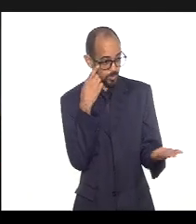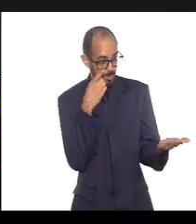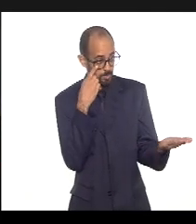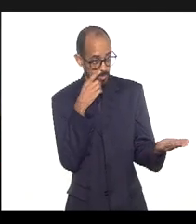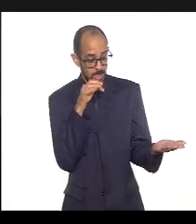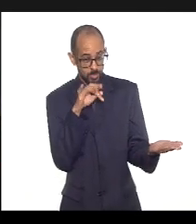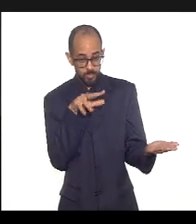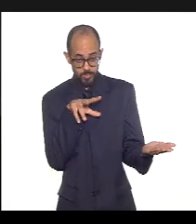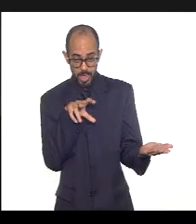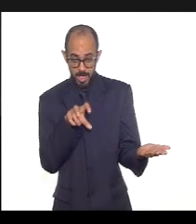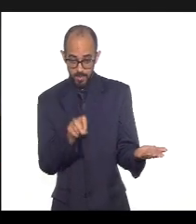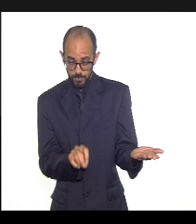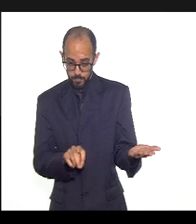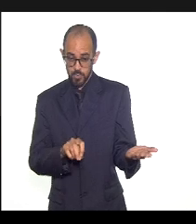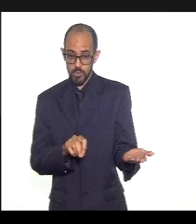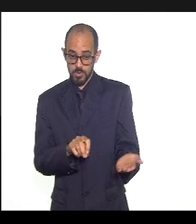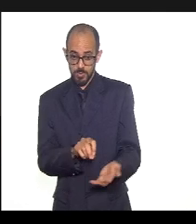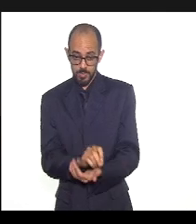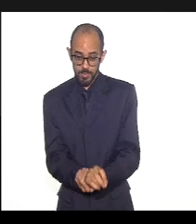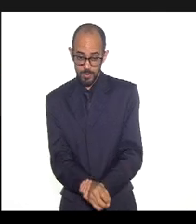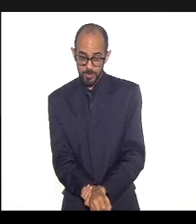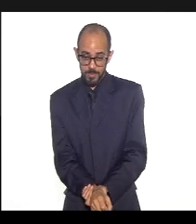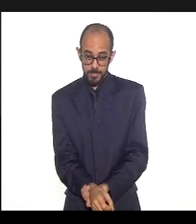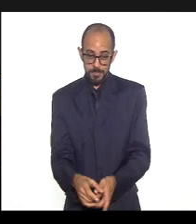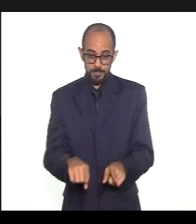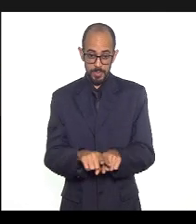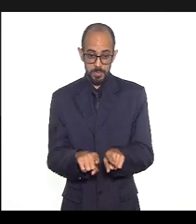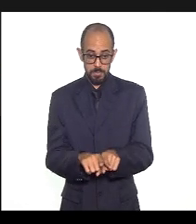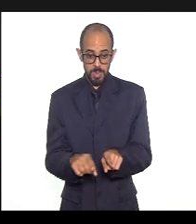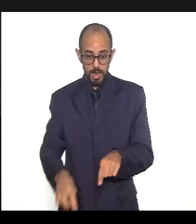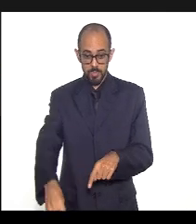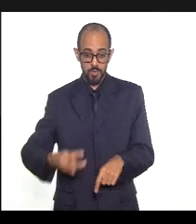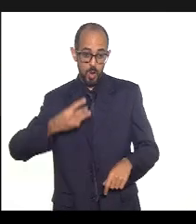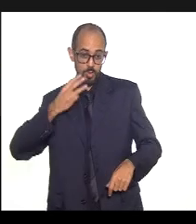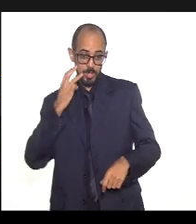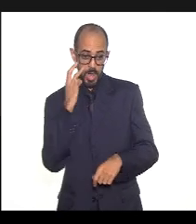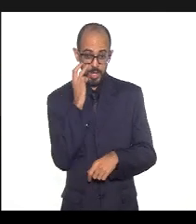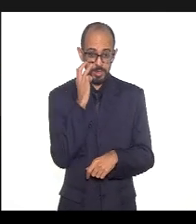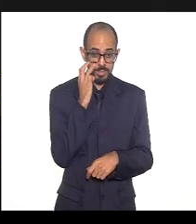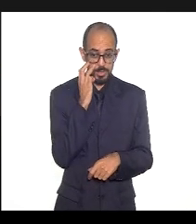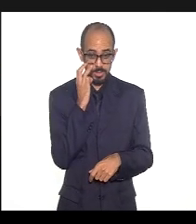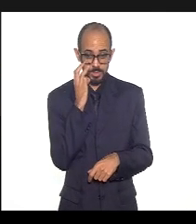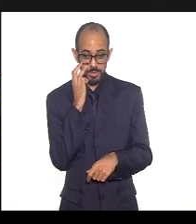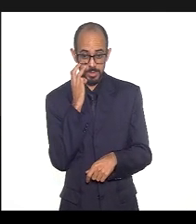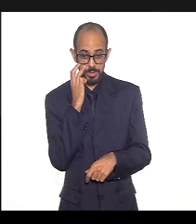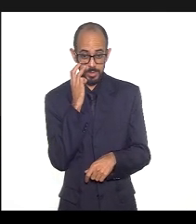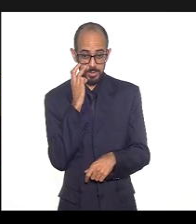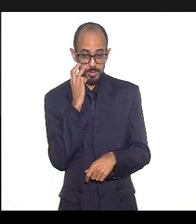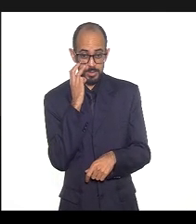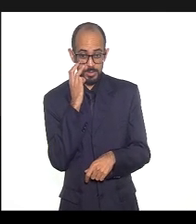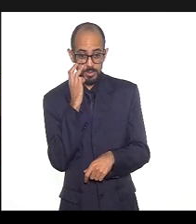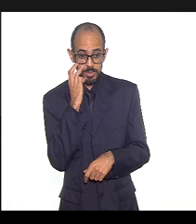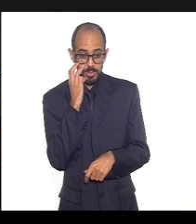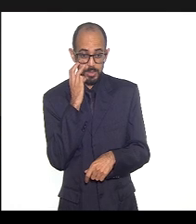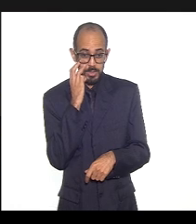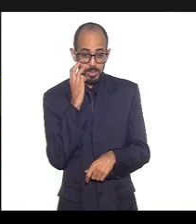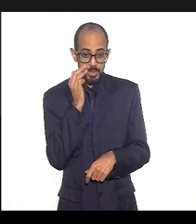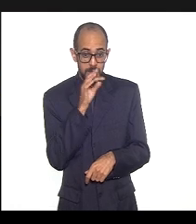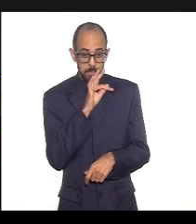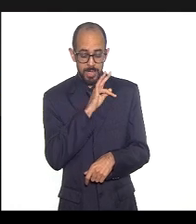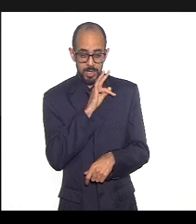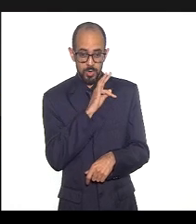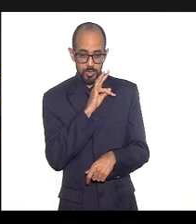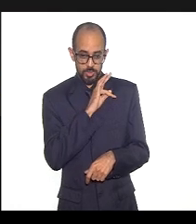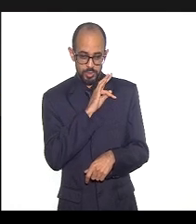Flávio Serafini, deputado Valdeque Carneiro e deputada Marta